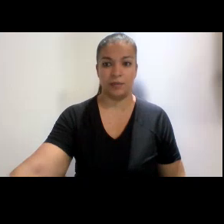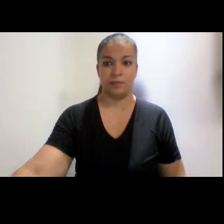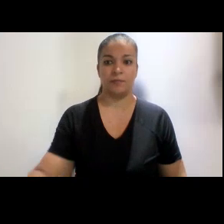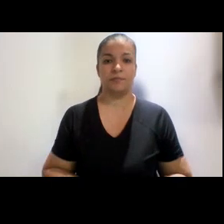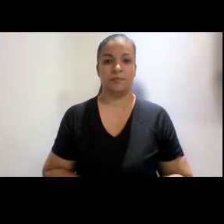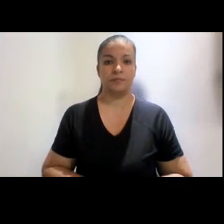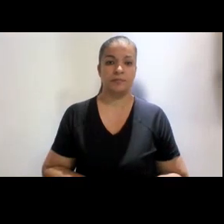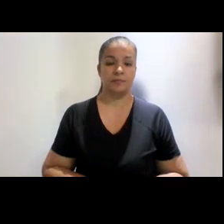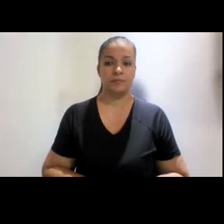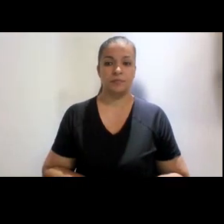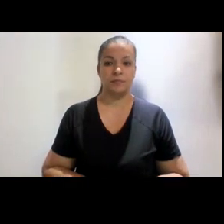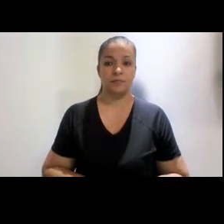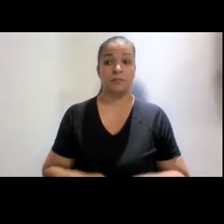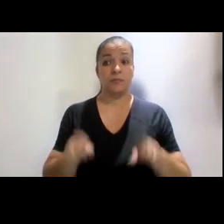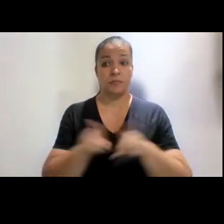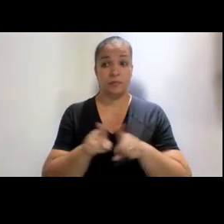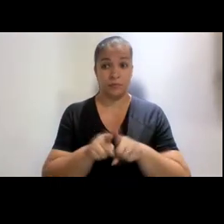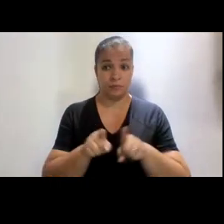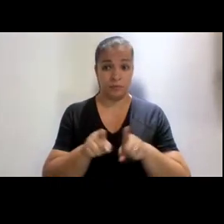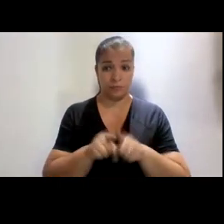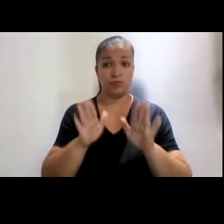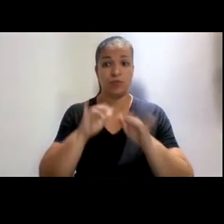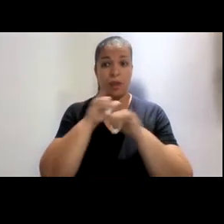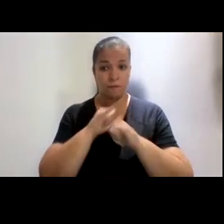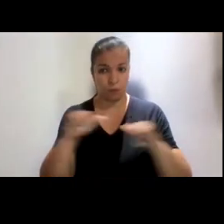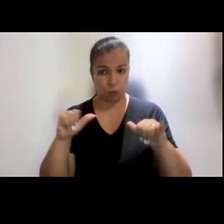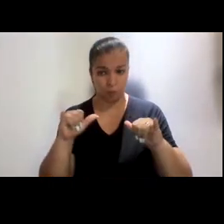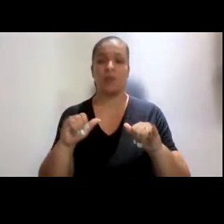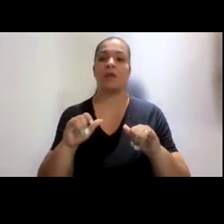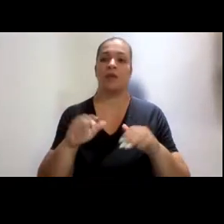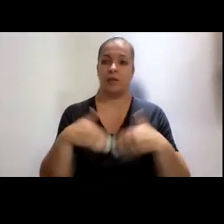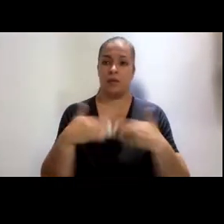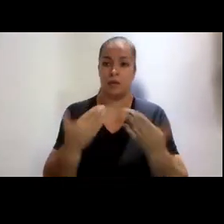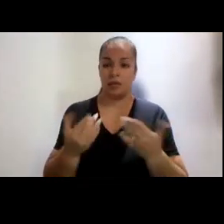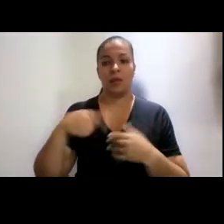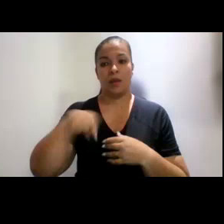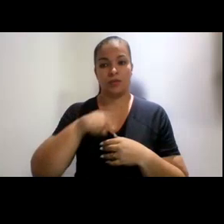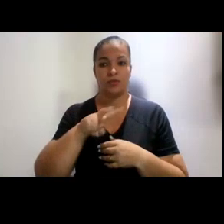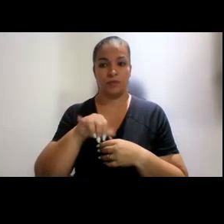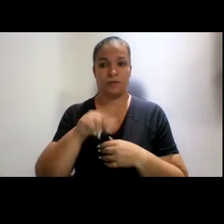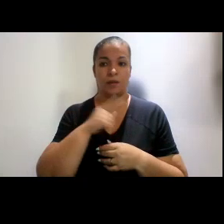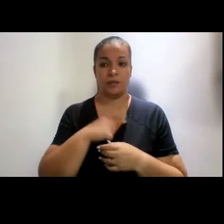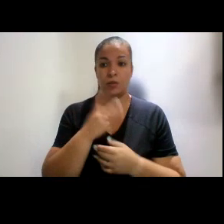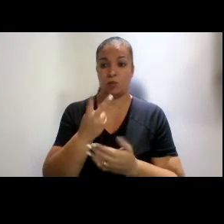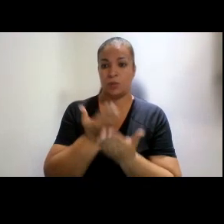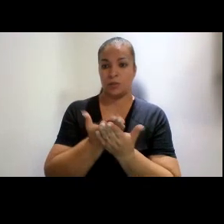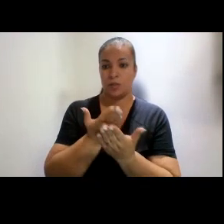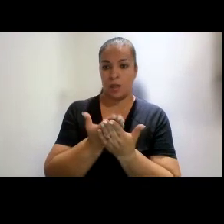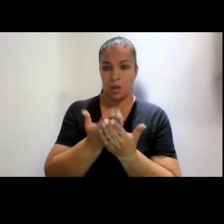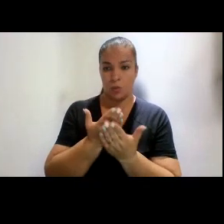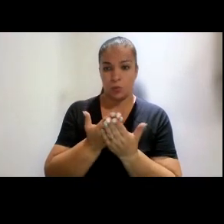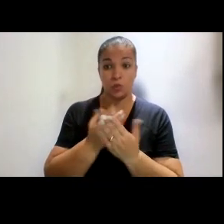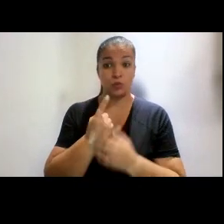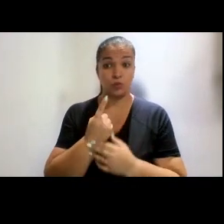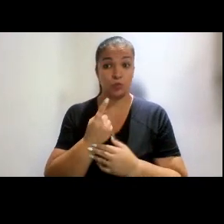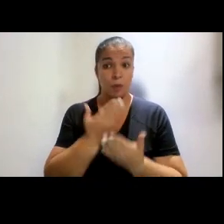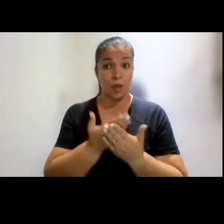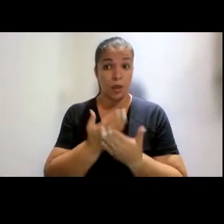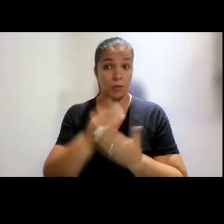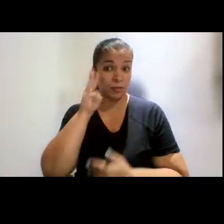já informei, e aí a gente vai ter, então, 2 aulas, né, uma na terça-feira,